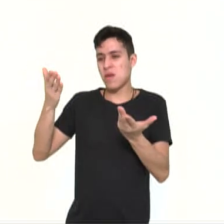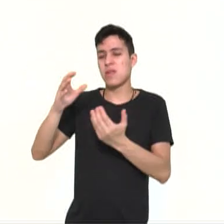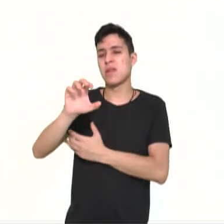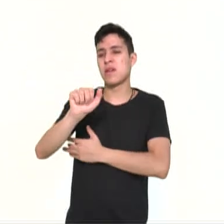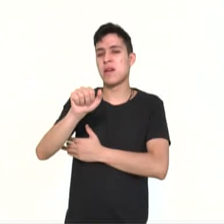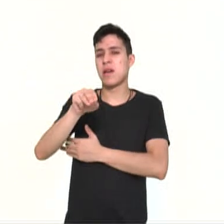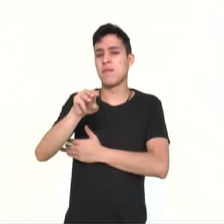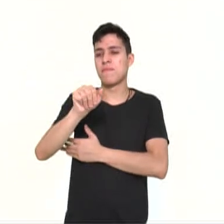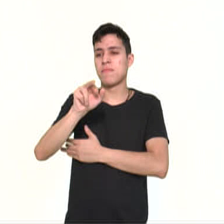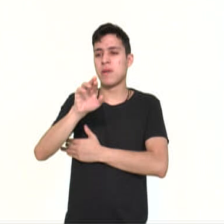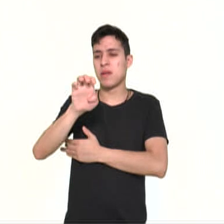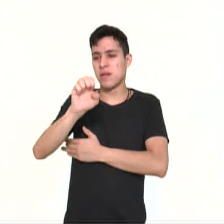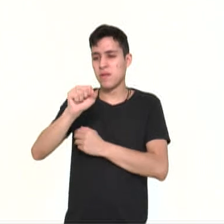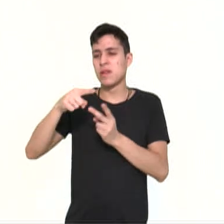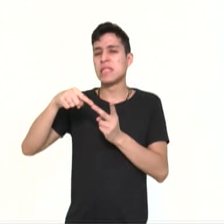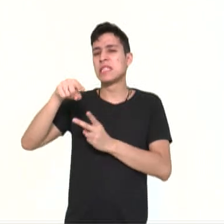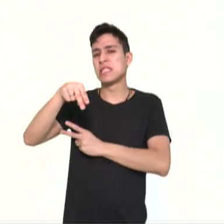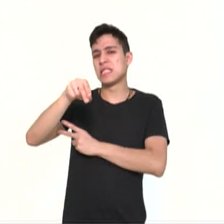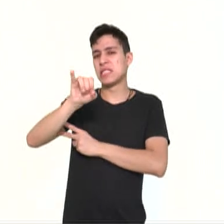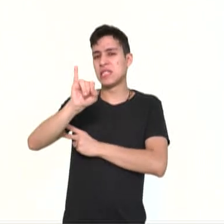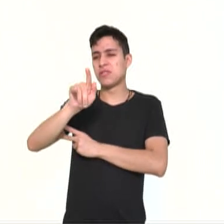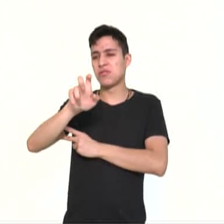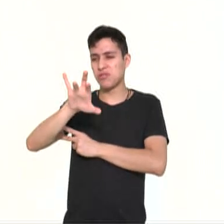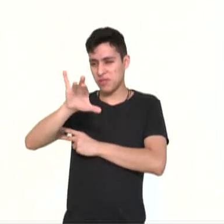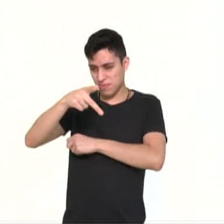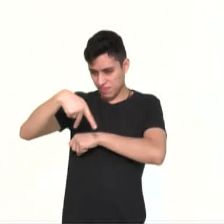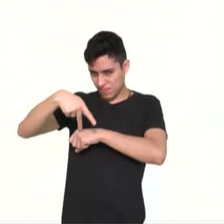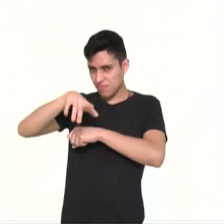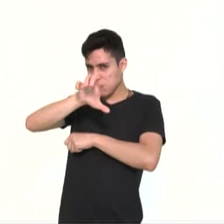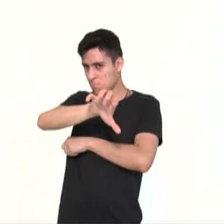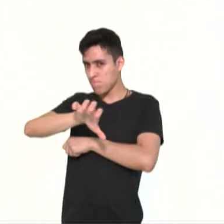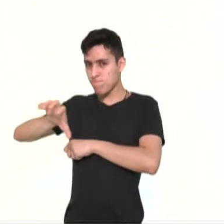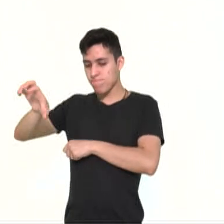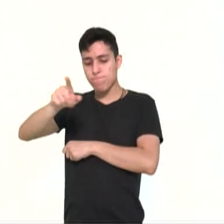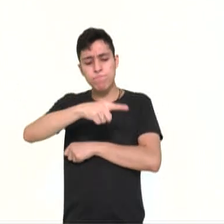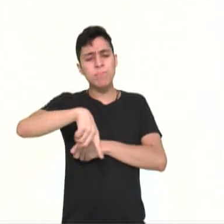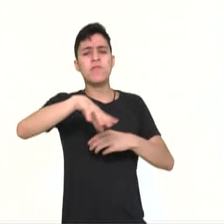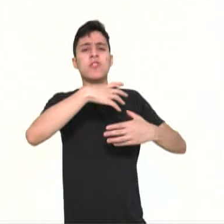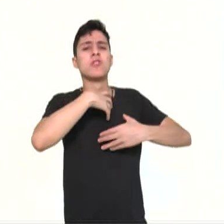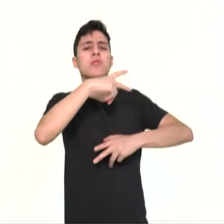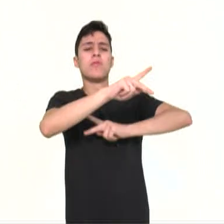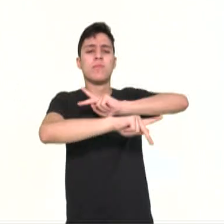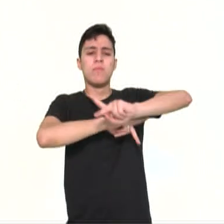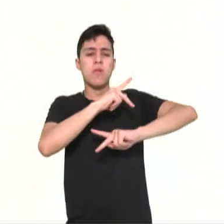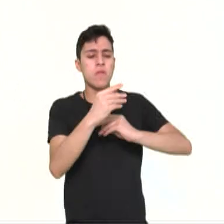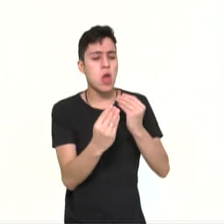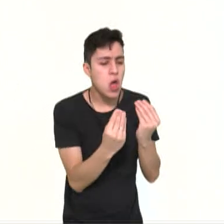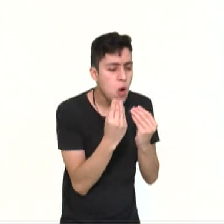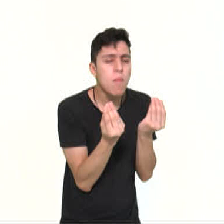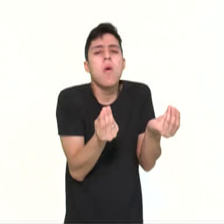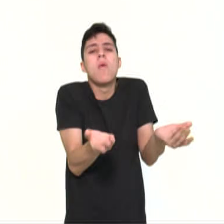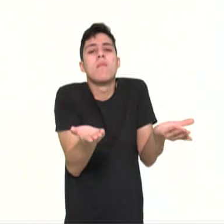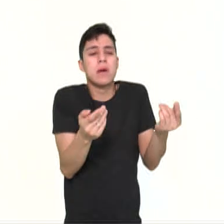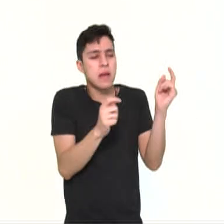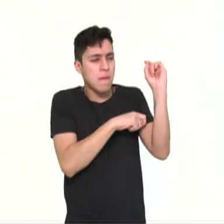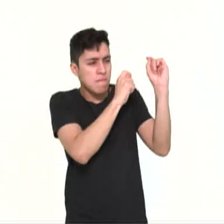e a Nigéria. Os bantus, eles viviam de caça, pesca, coleta de alimentos e eles